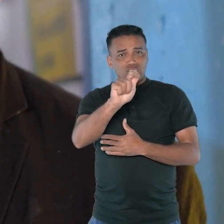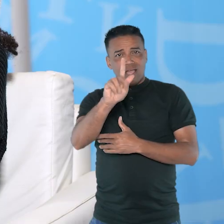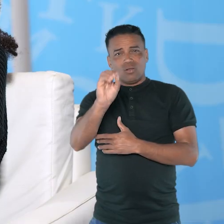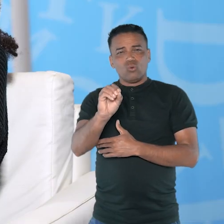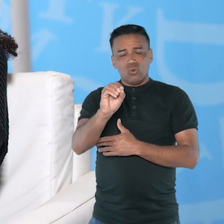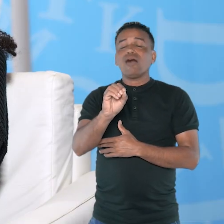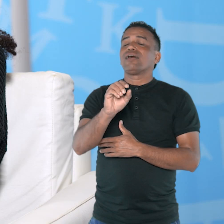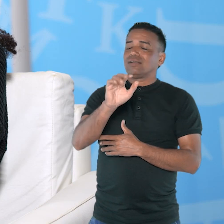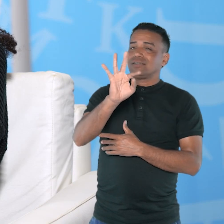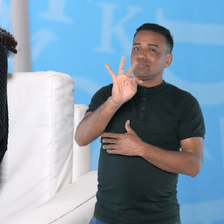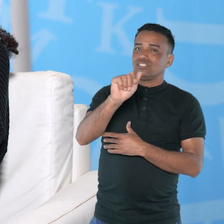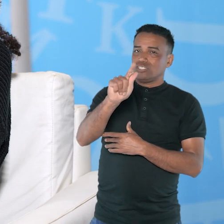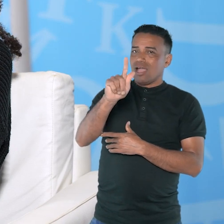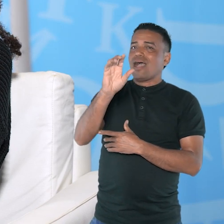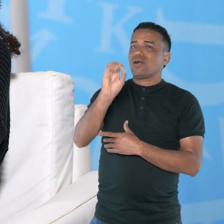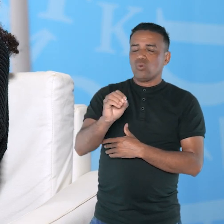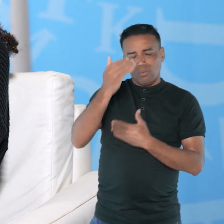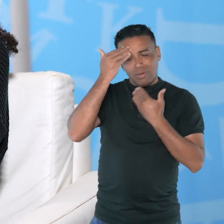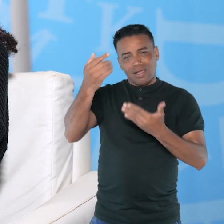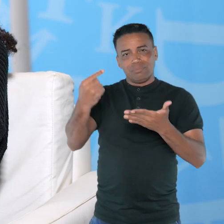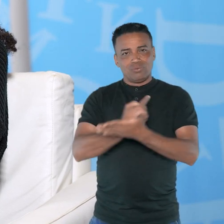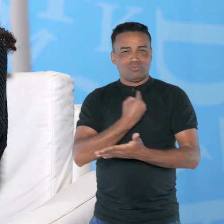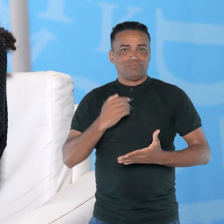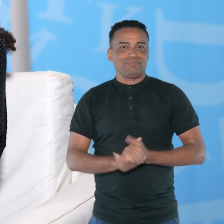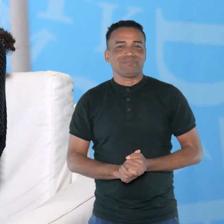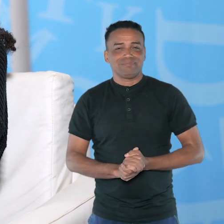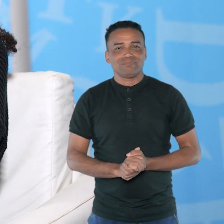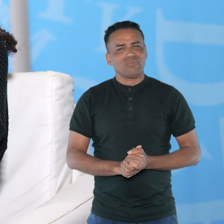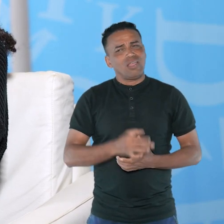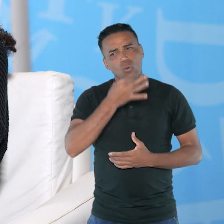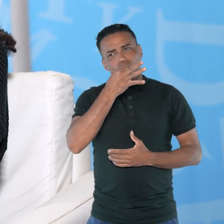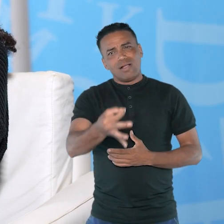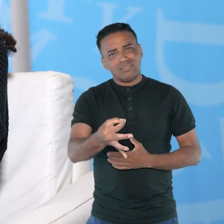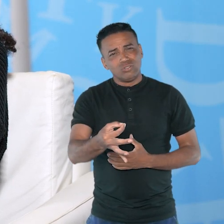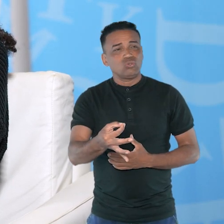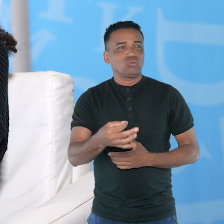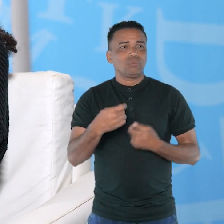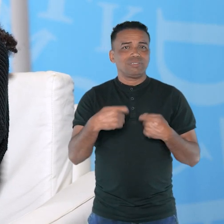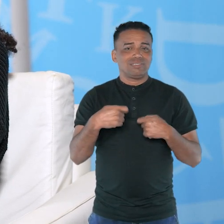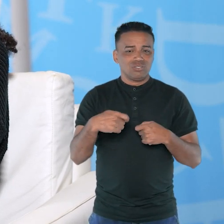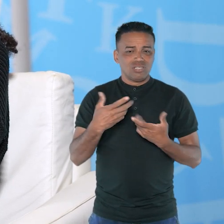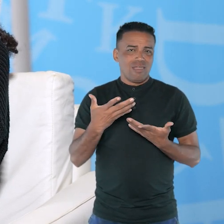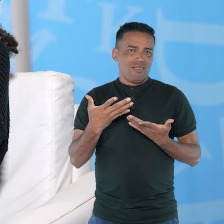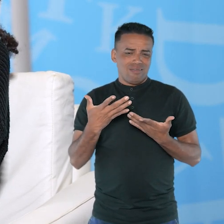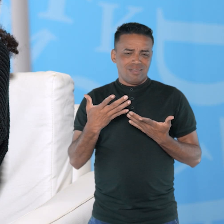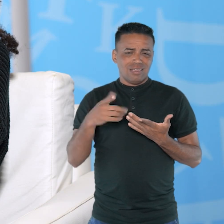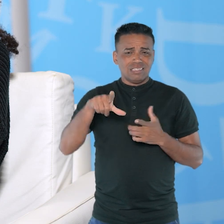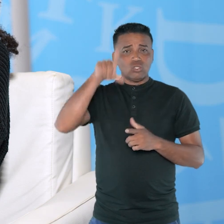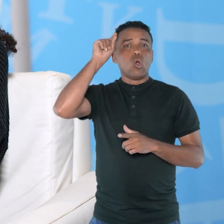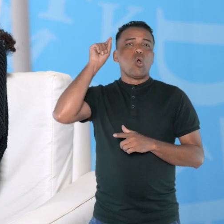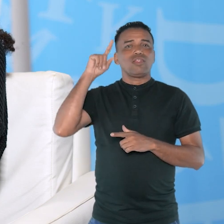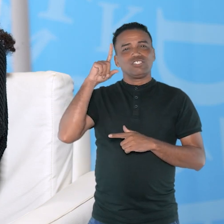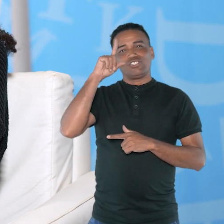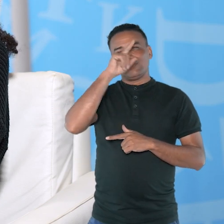Tiago. Obrigada pela pergunta, Tiago. Eu acho que eu tive que fazer essa escolha difícil,